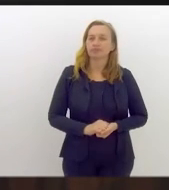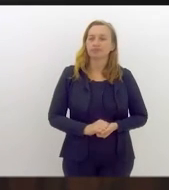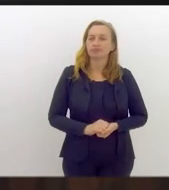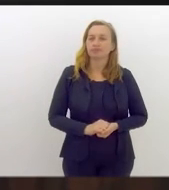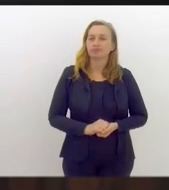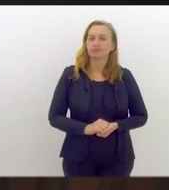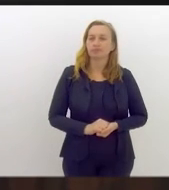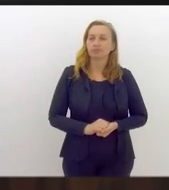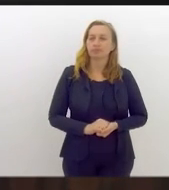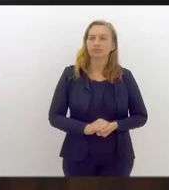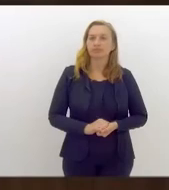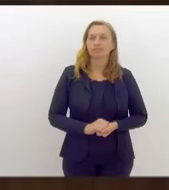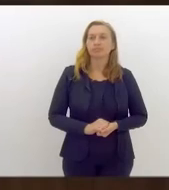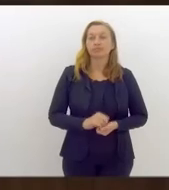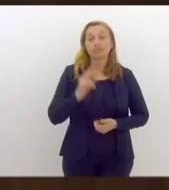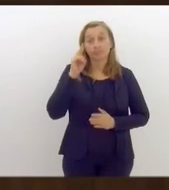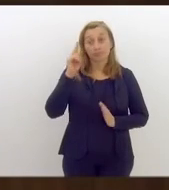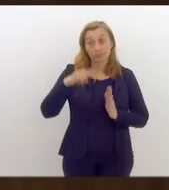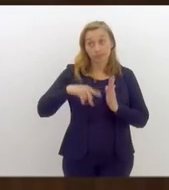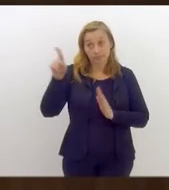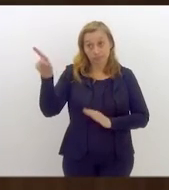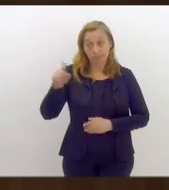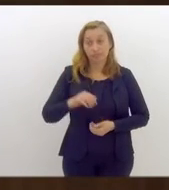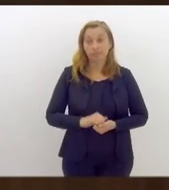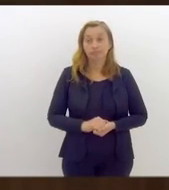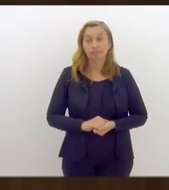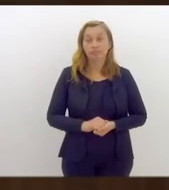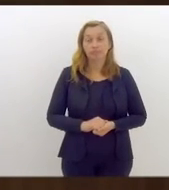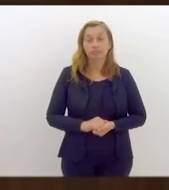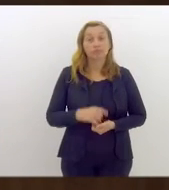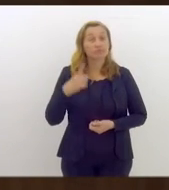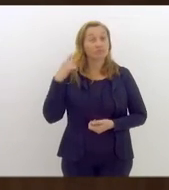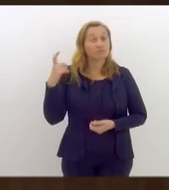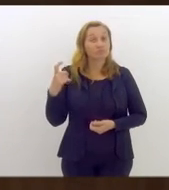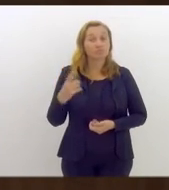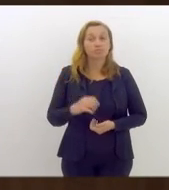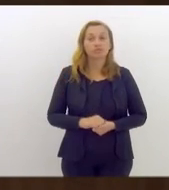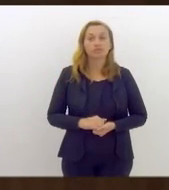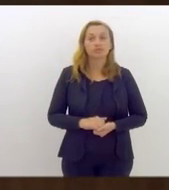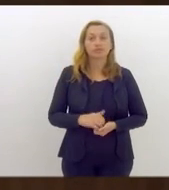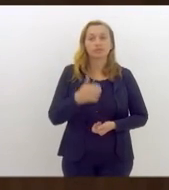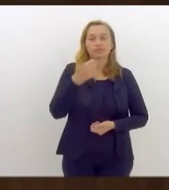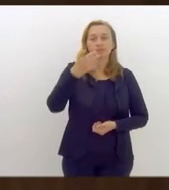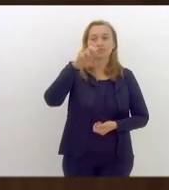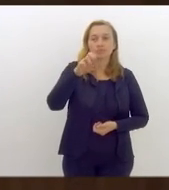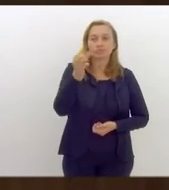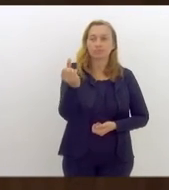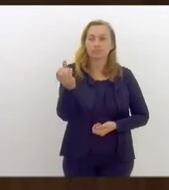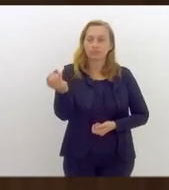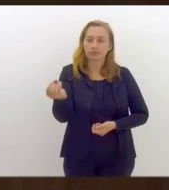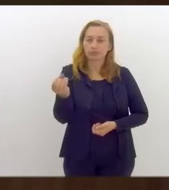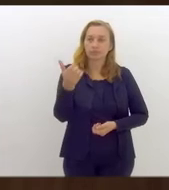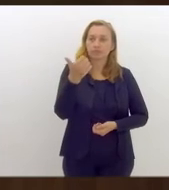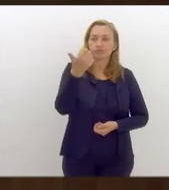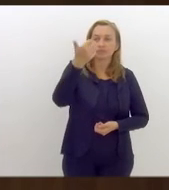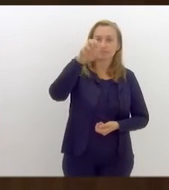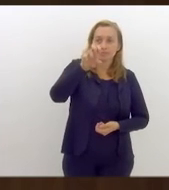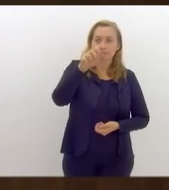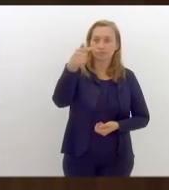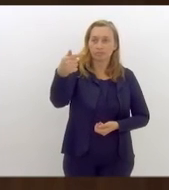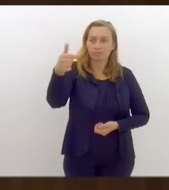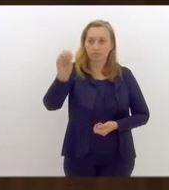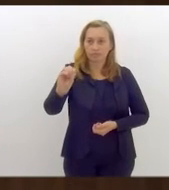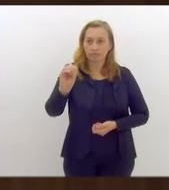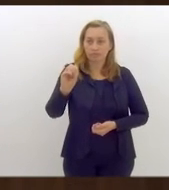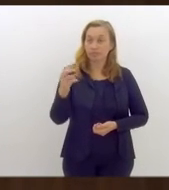Então, é porque era quando leu lá, saiu o som... 1560 e 1570. Só que tem que